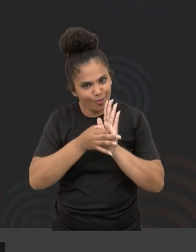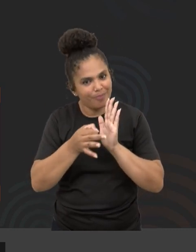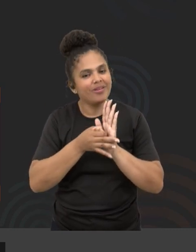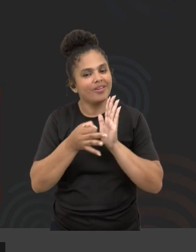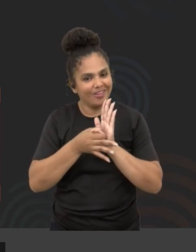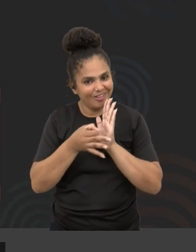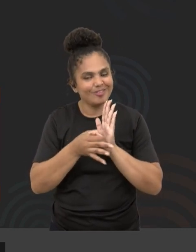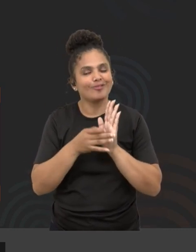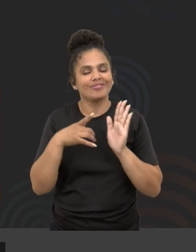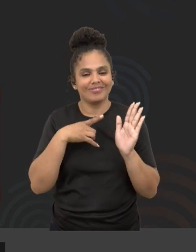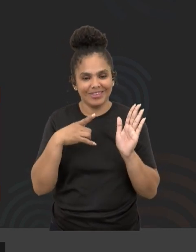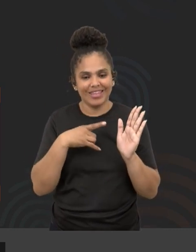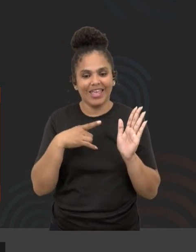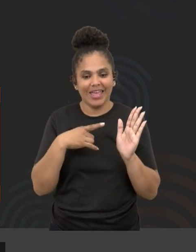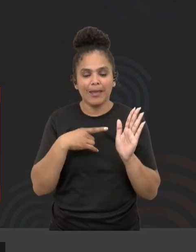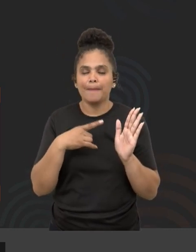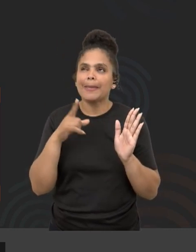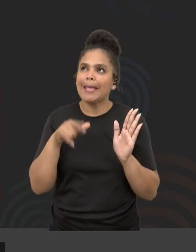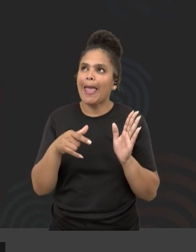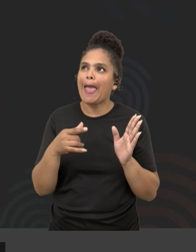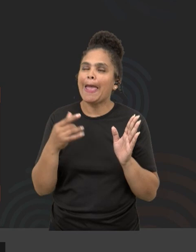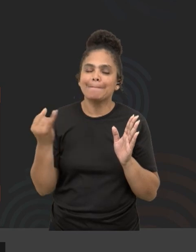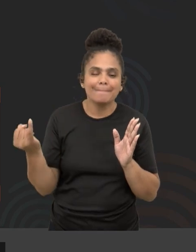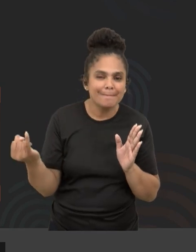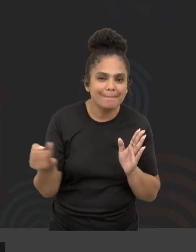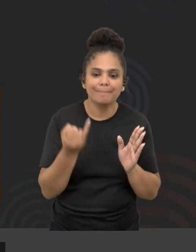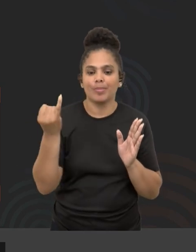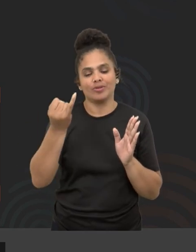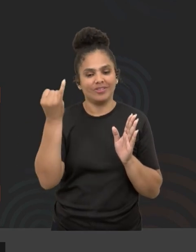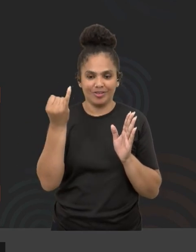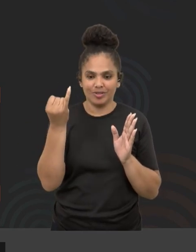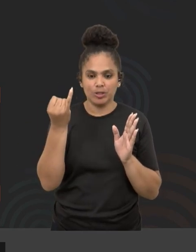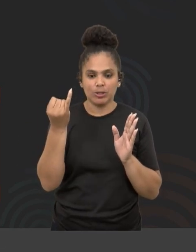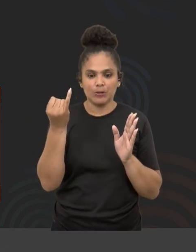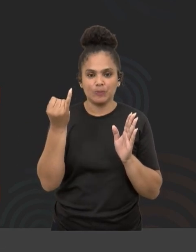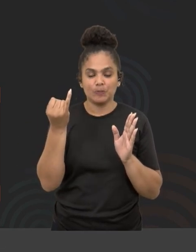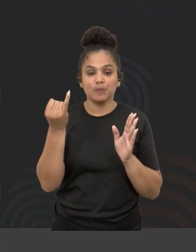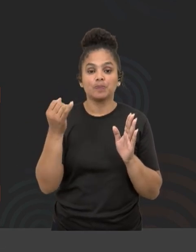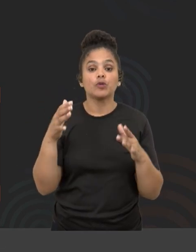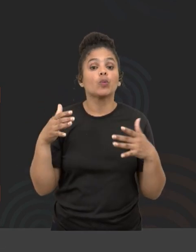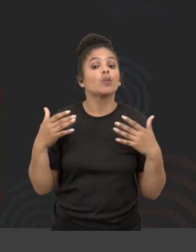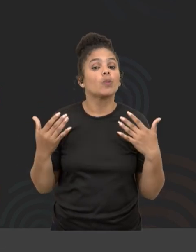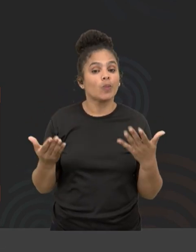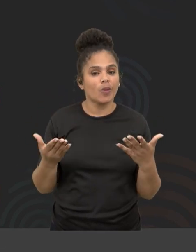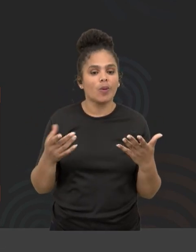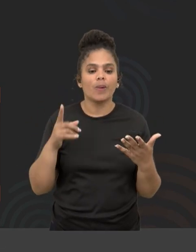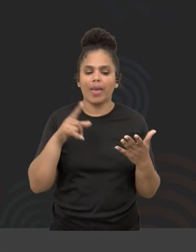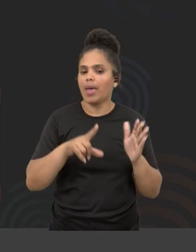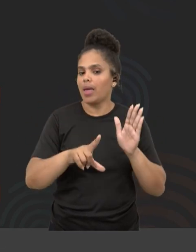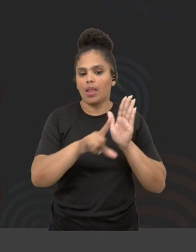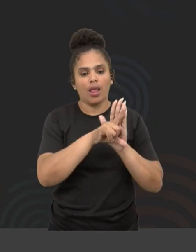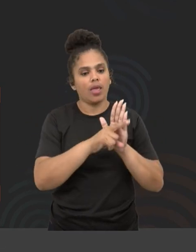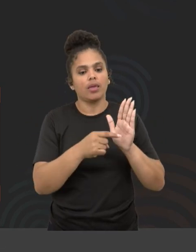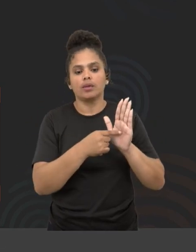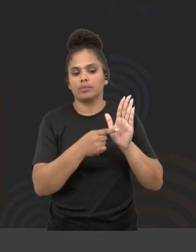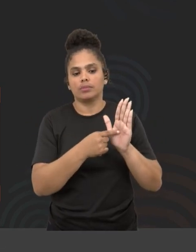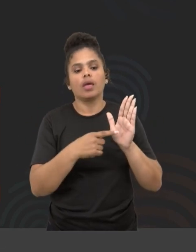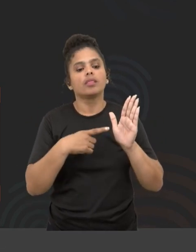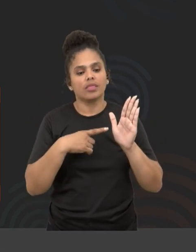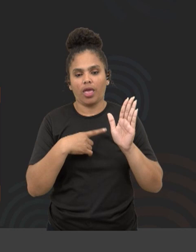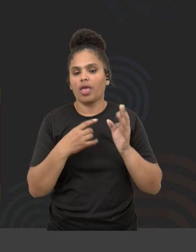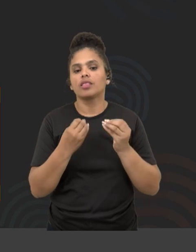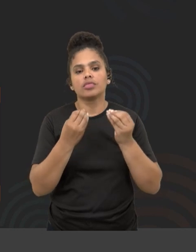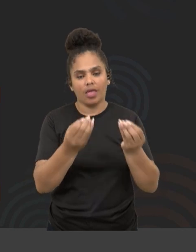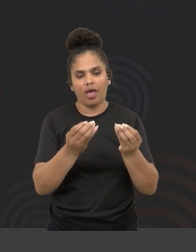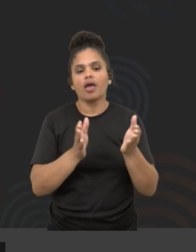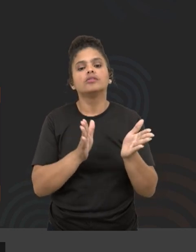muito, muito importante, né, que ele está na lei, né, garantir a